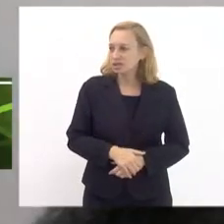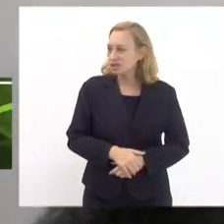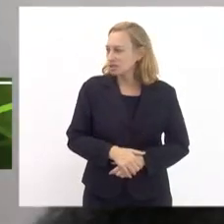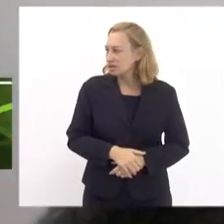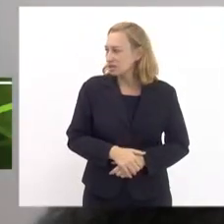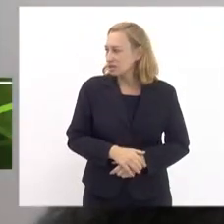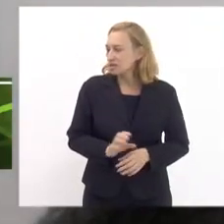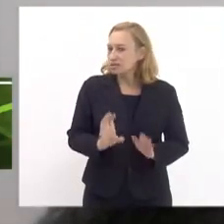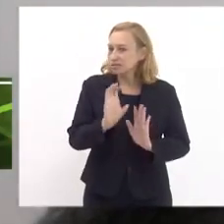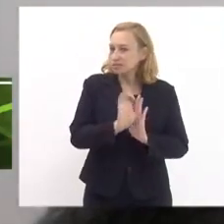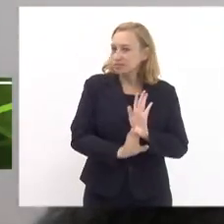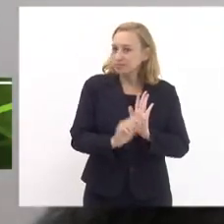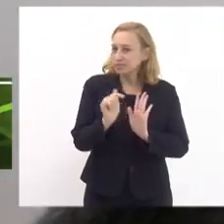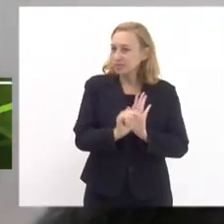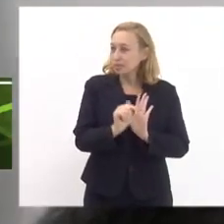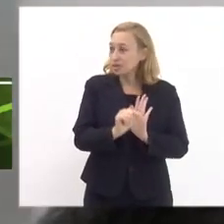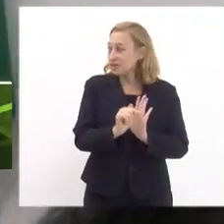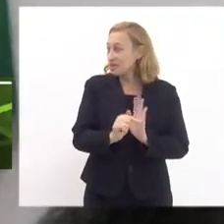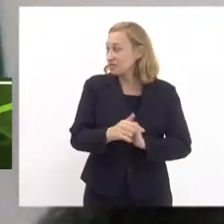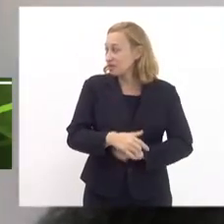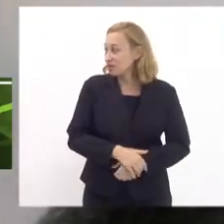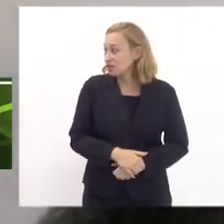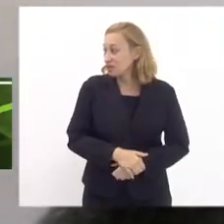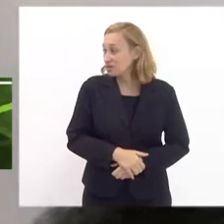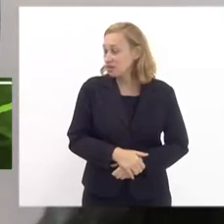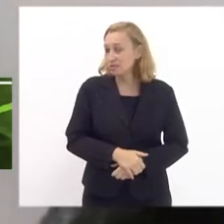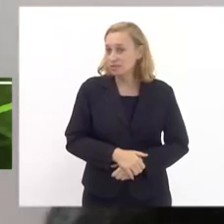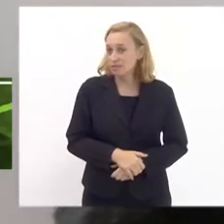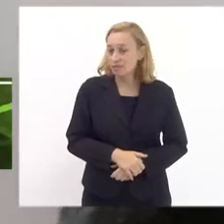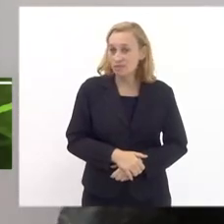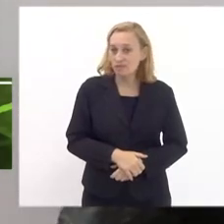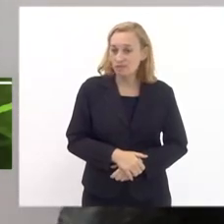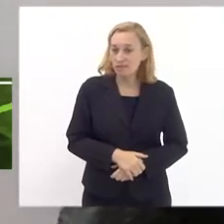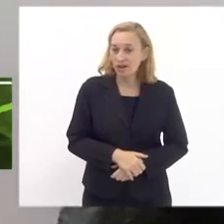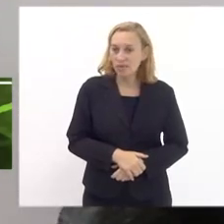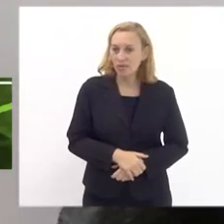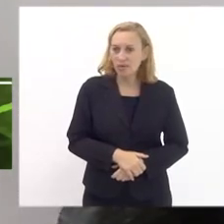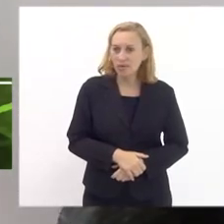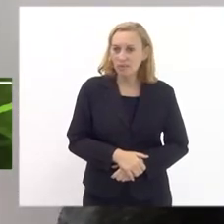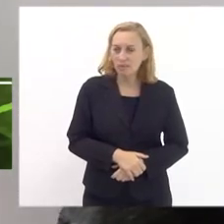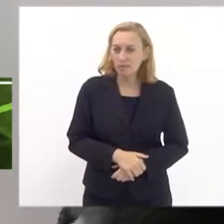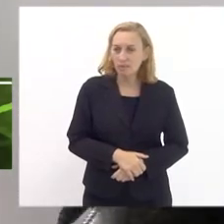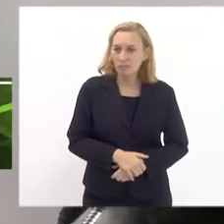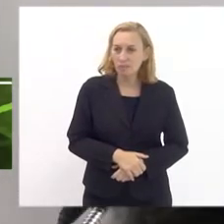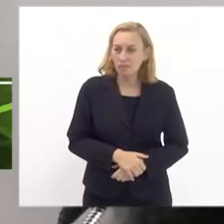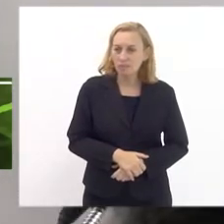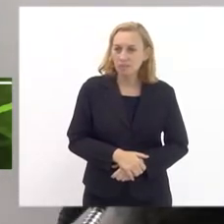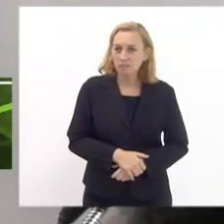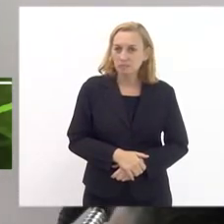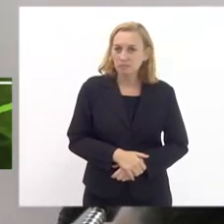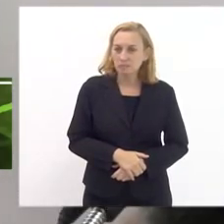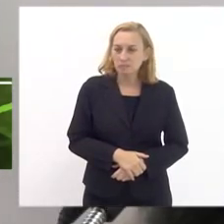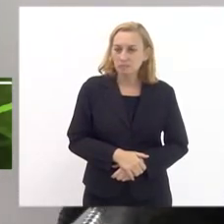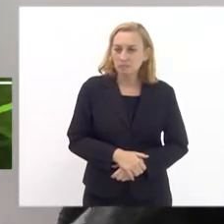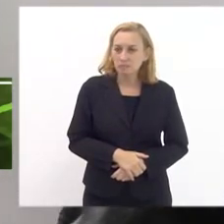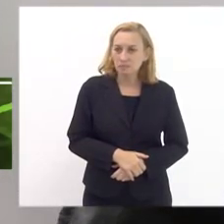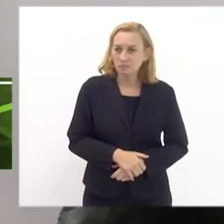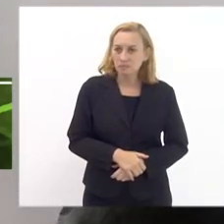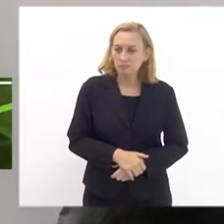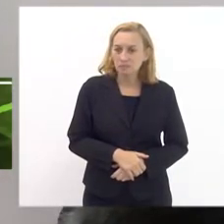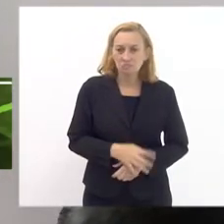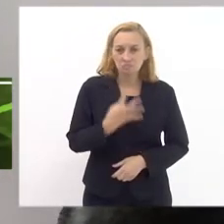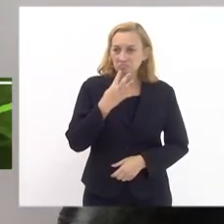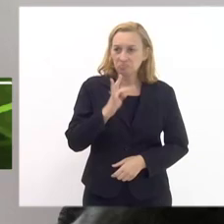Tem uma emenda aqui que eu quero propor. Eu confesso que eu não conheço essa localidade. Eu também não conheço. Está olhando isso aqui agora. Olha que eu já